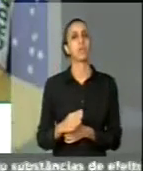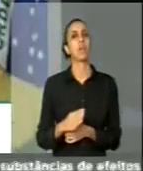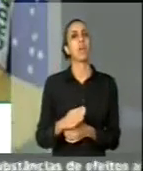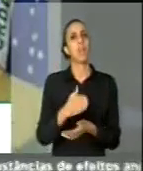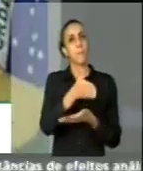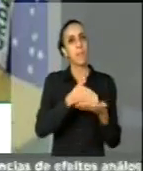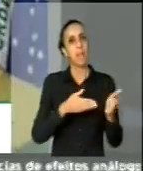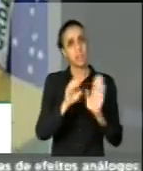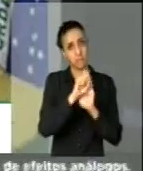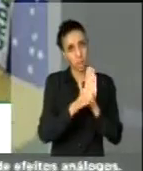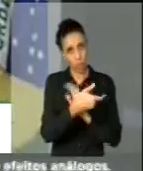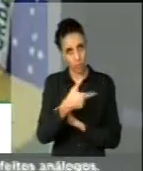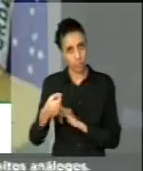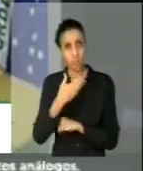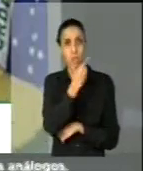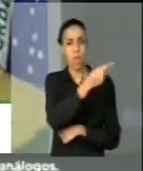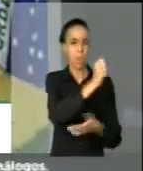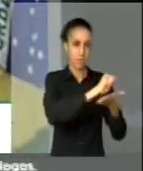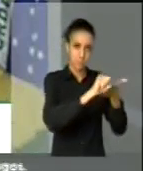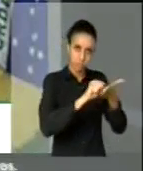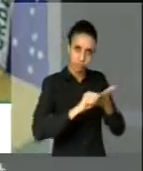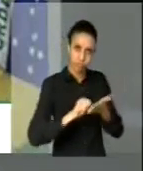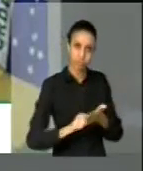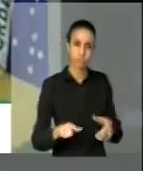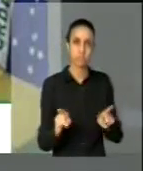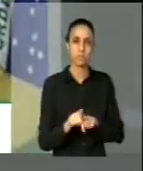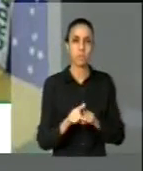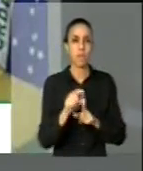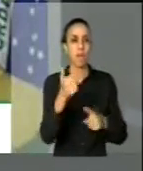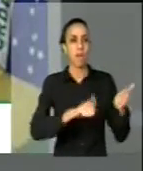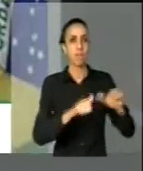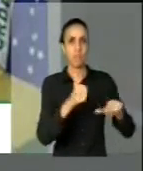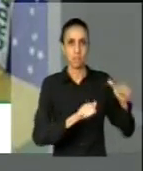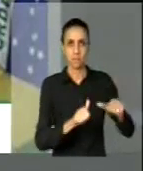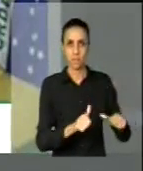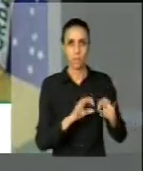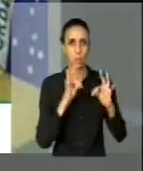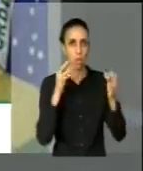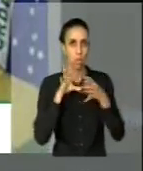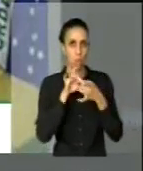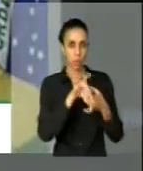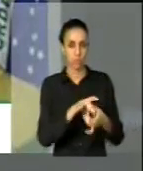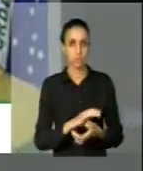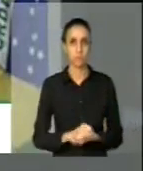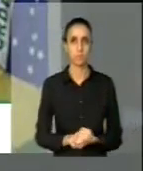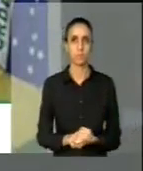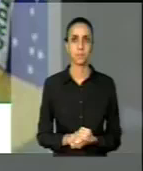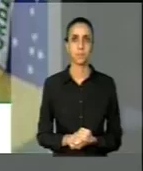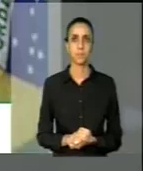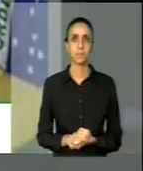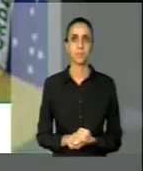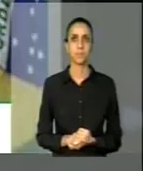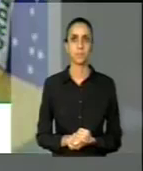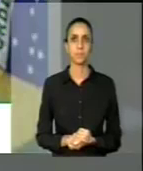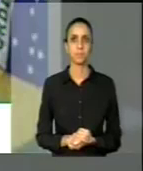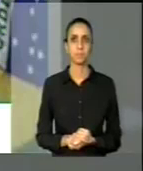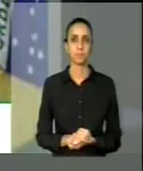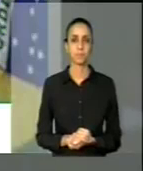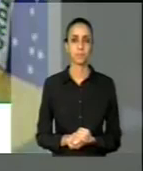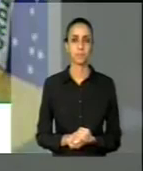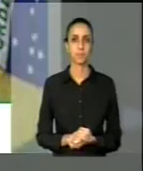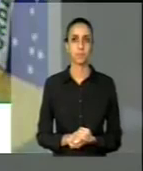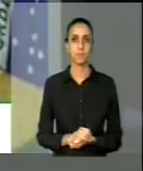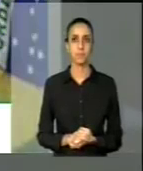análise de nossa dificuldade histórica para prosperar como nação. Tenho a honra de estar citado numa das páginas